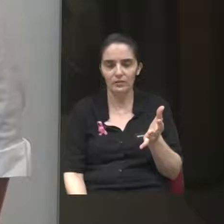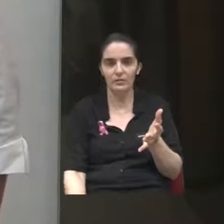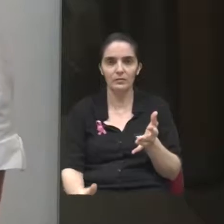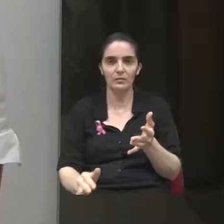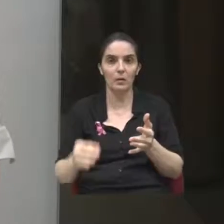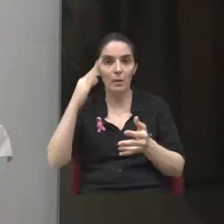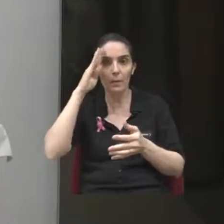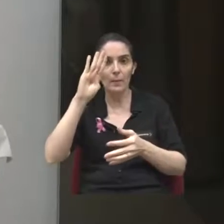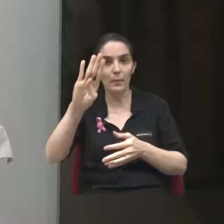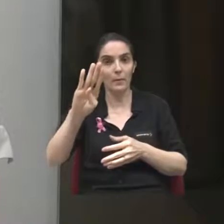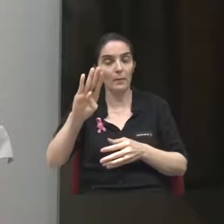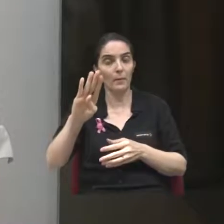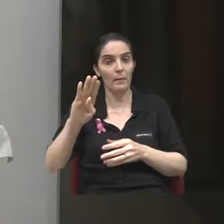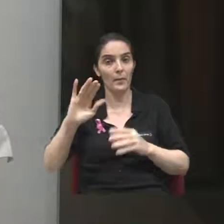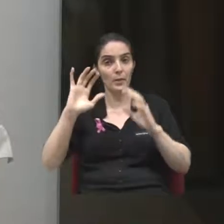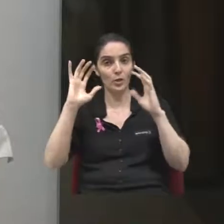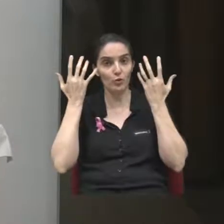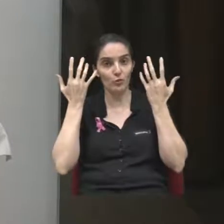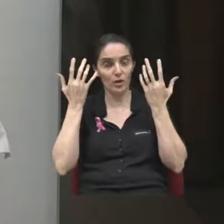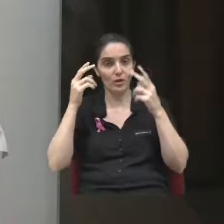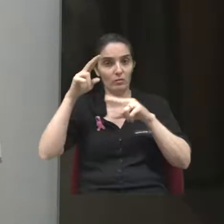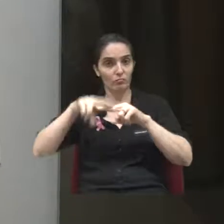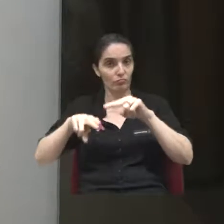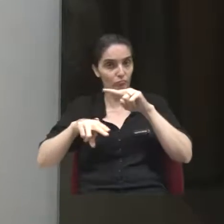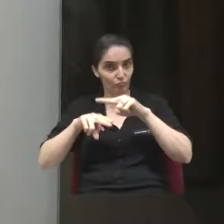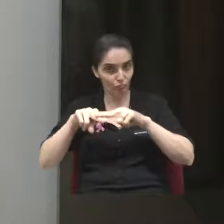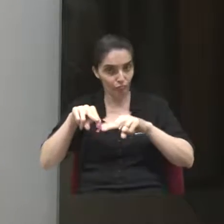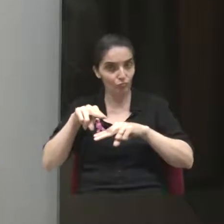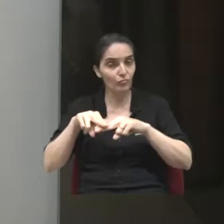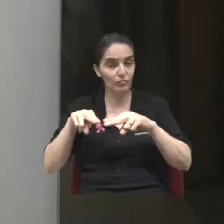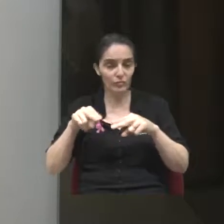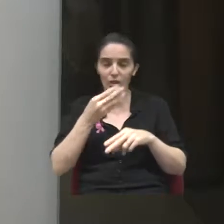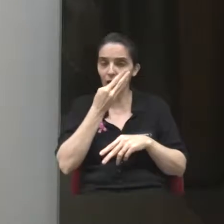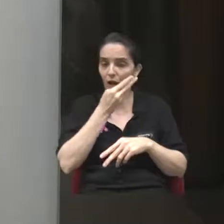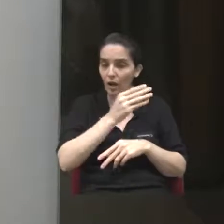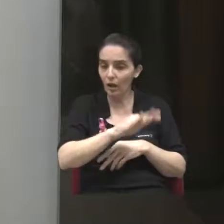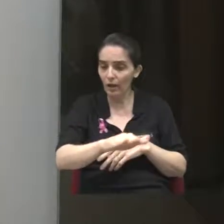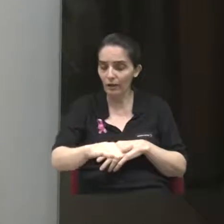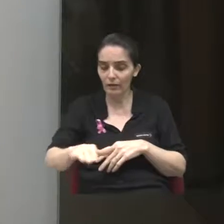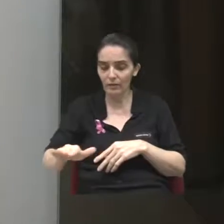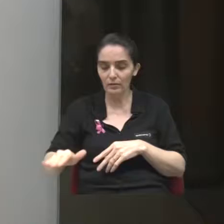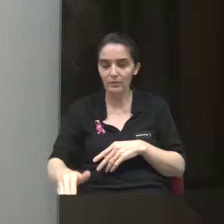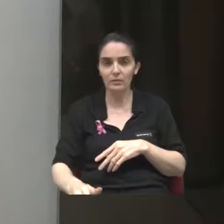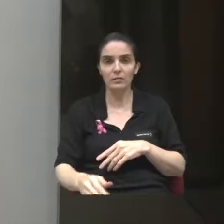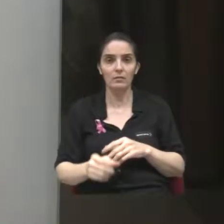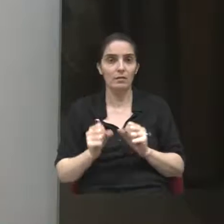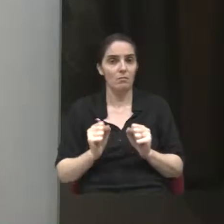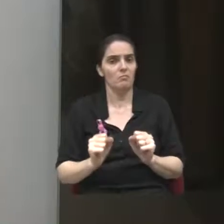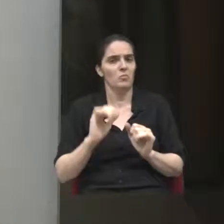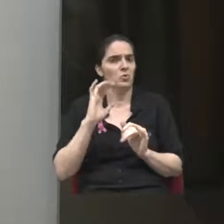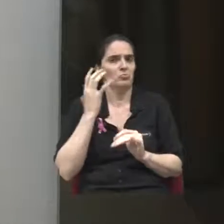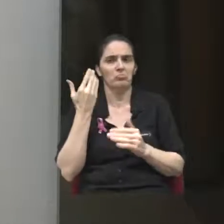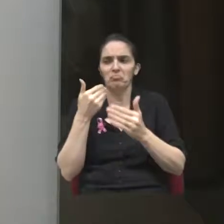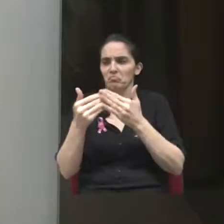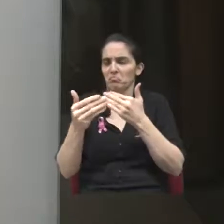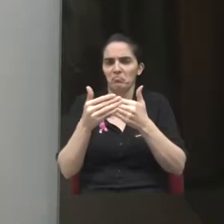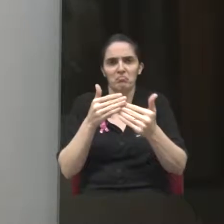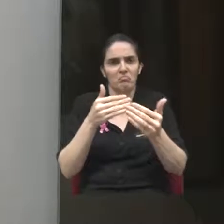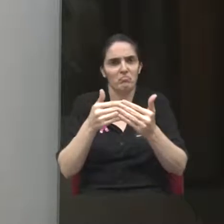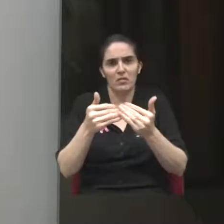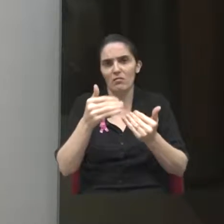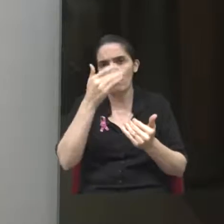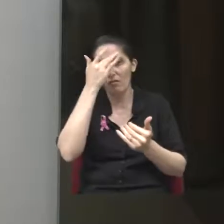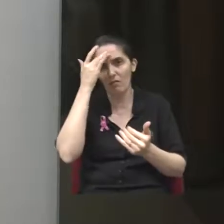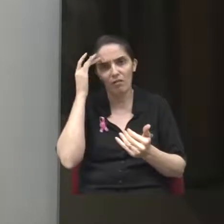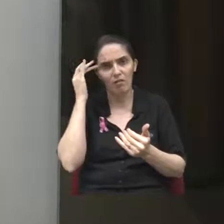juninas, né, a criança, e que pode acontecer com qualquer